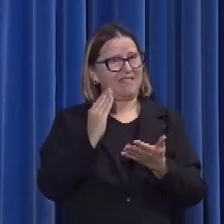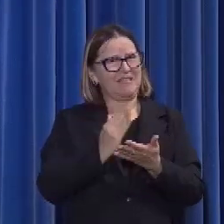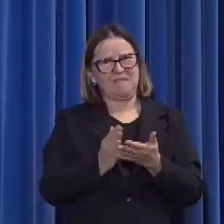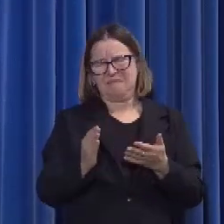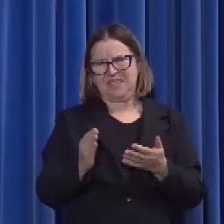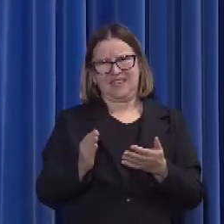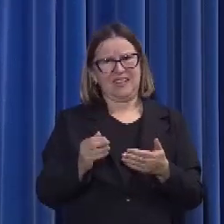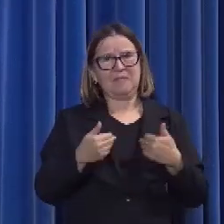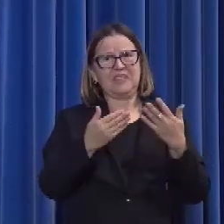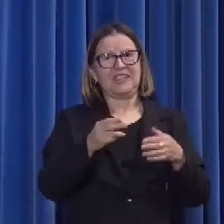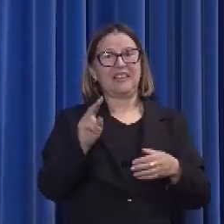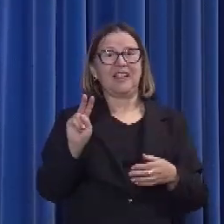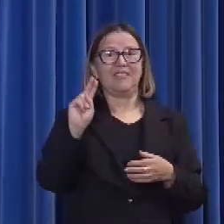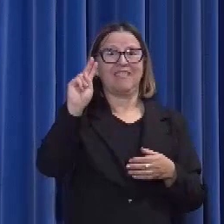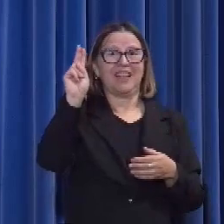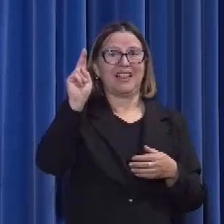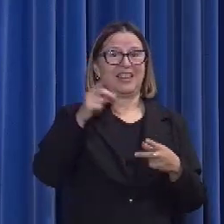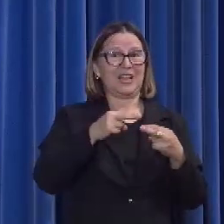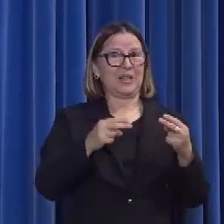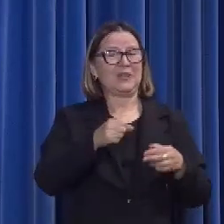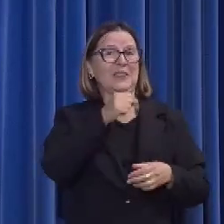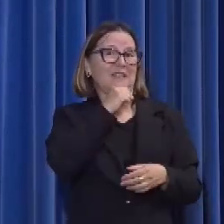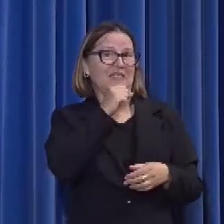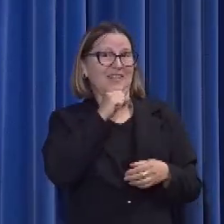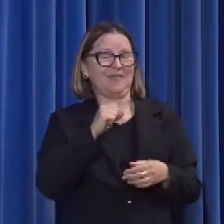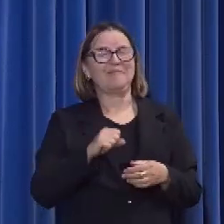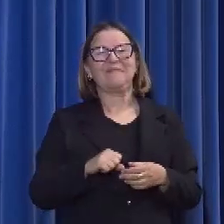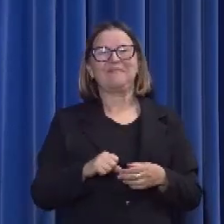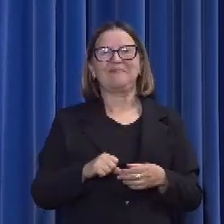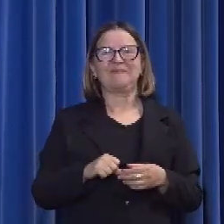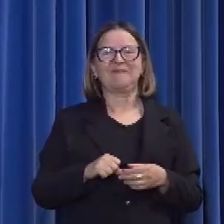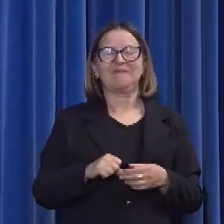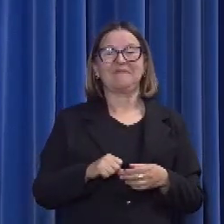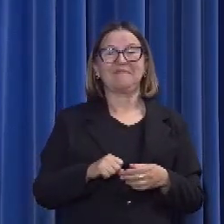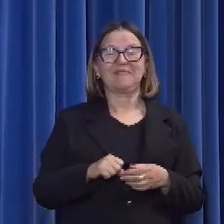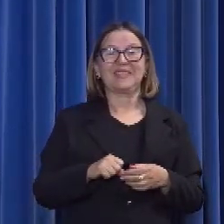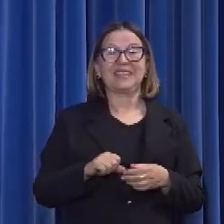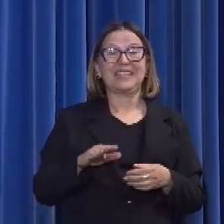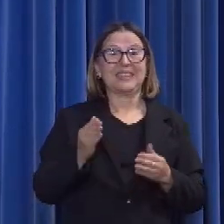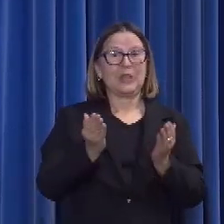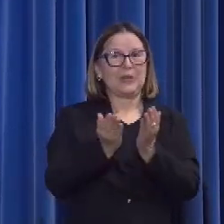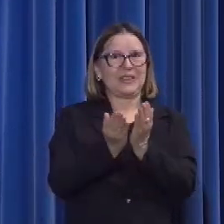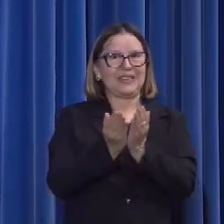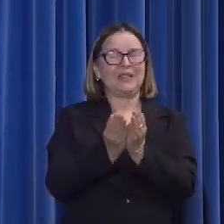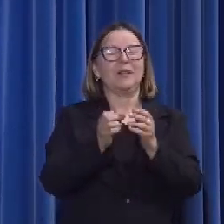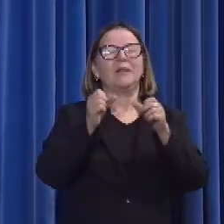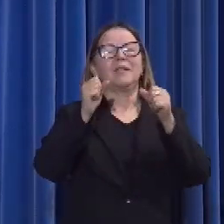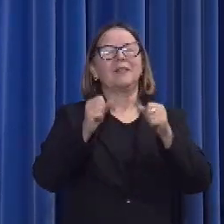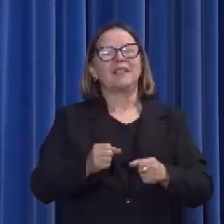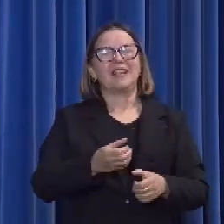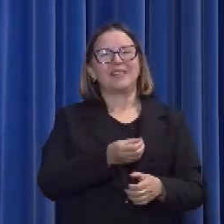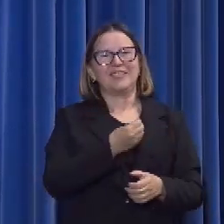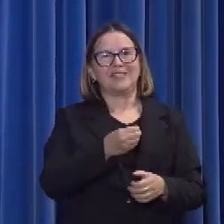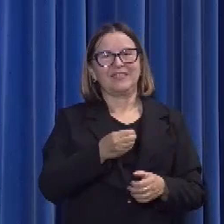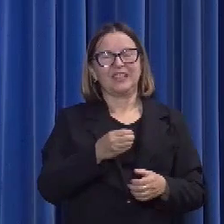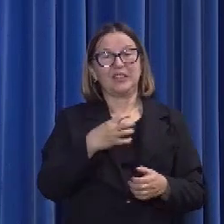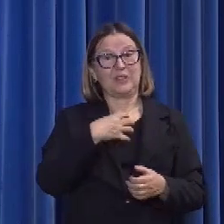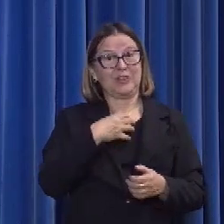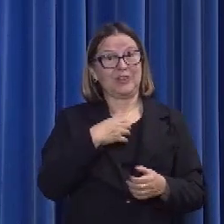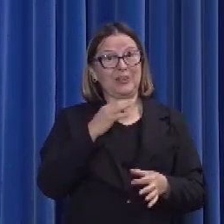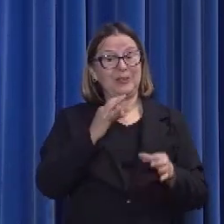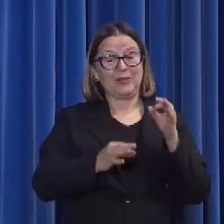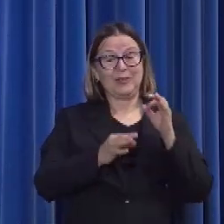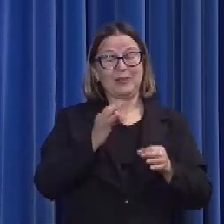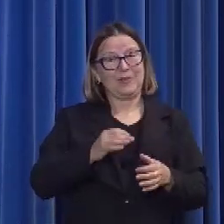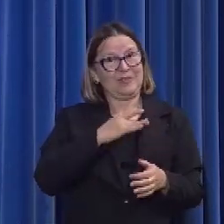ter tanto valor. É dessa maneira que o cristão pode viver de maneira justa, sóbria e piedosa em um